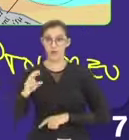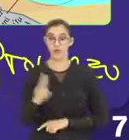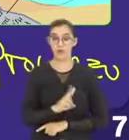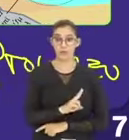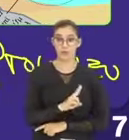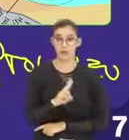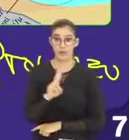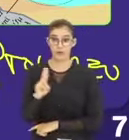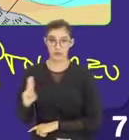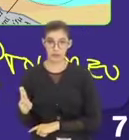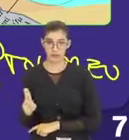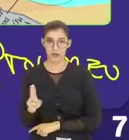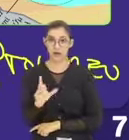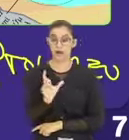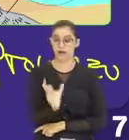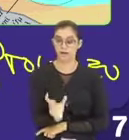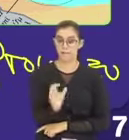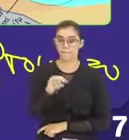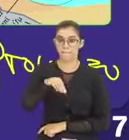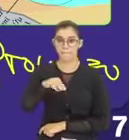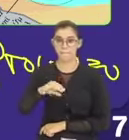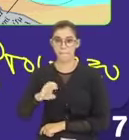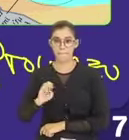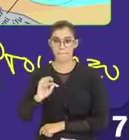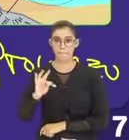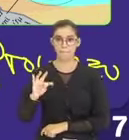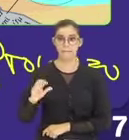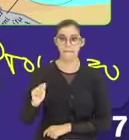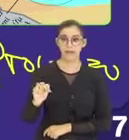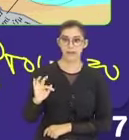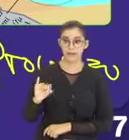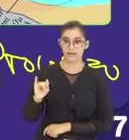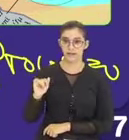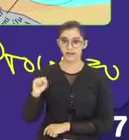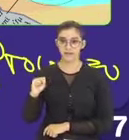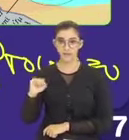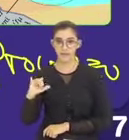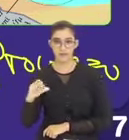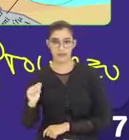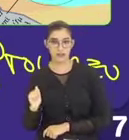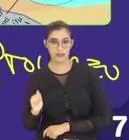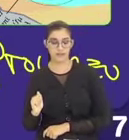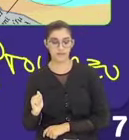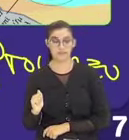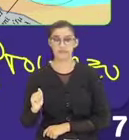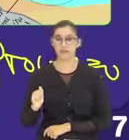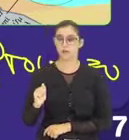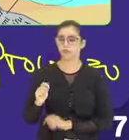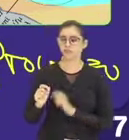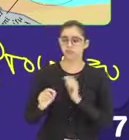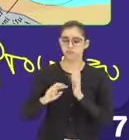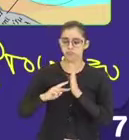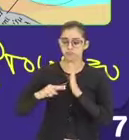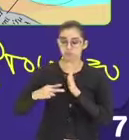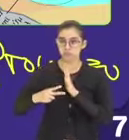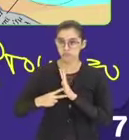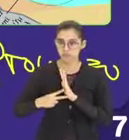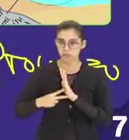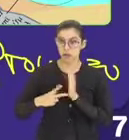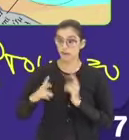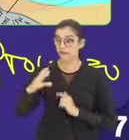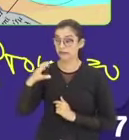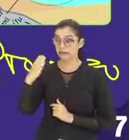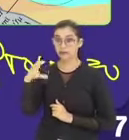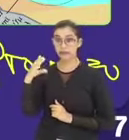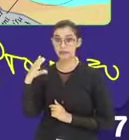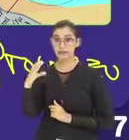sem experiência, ó. A ciência sem experiência. Aí tu vai olhar para mim e vai dizer, deixa eu falar contigo aqui um minutinho, né? Na